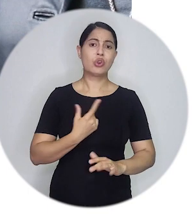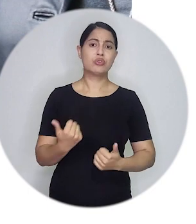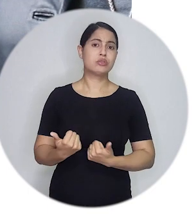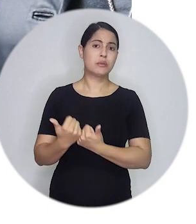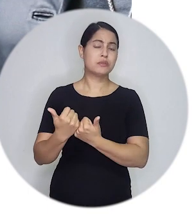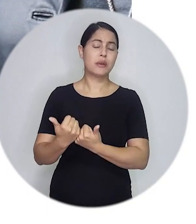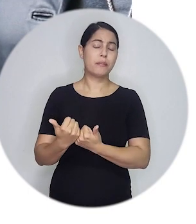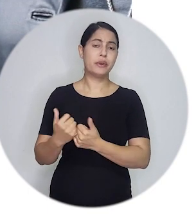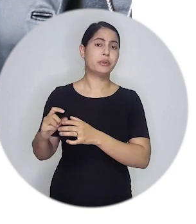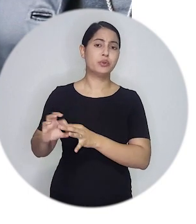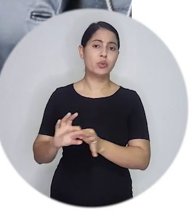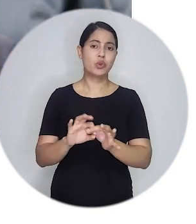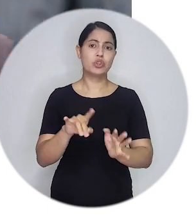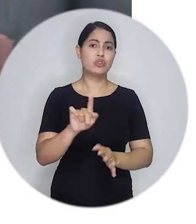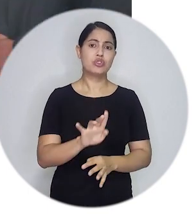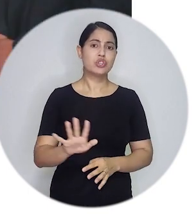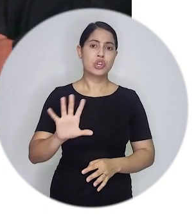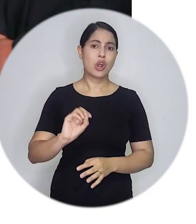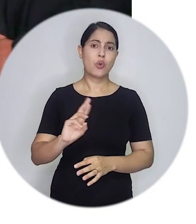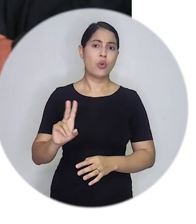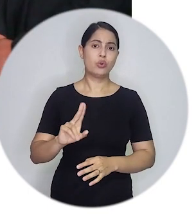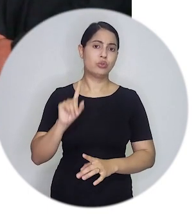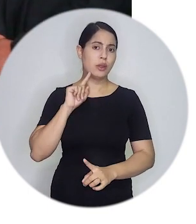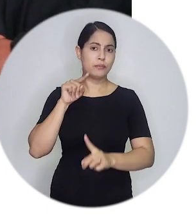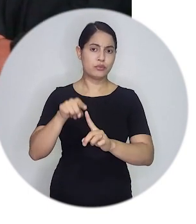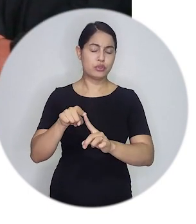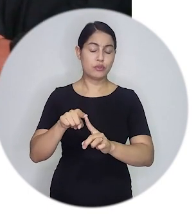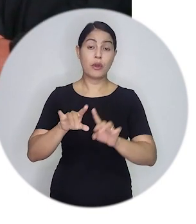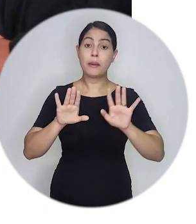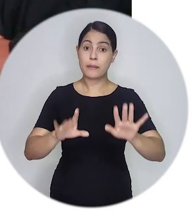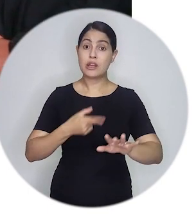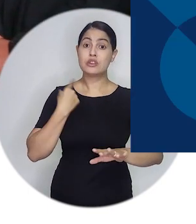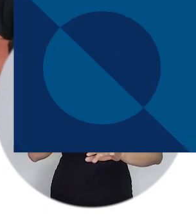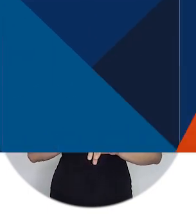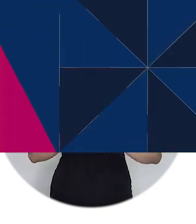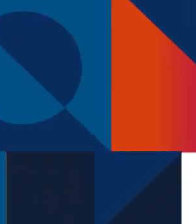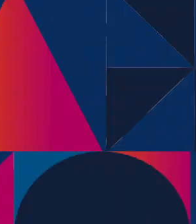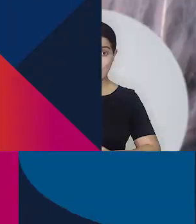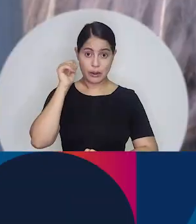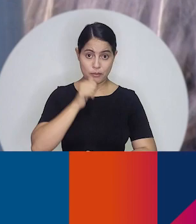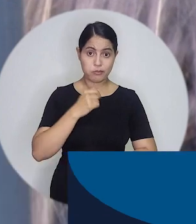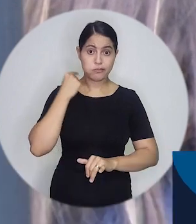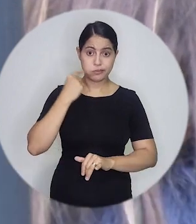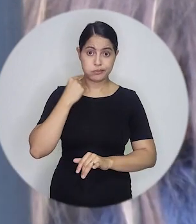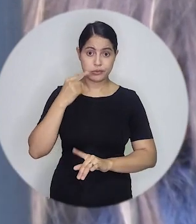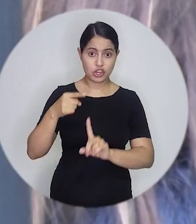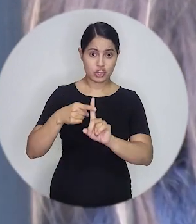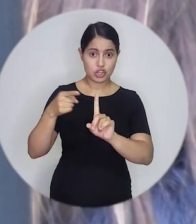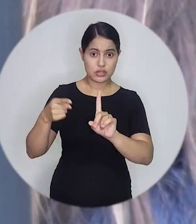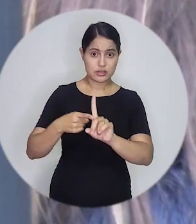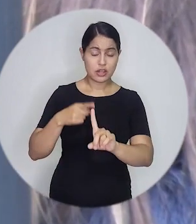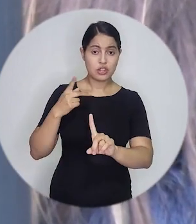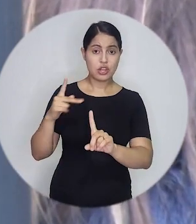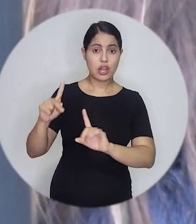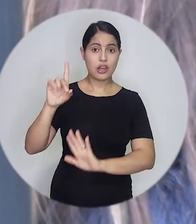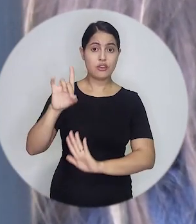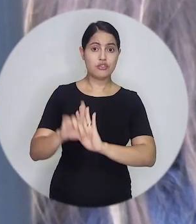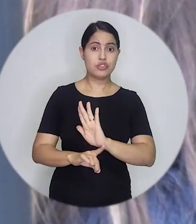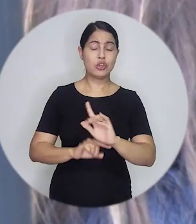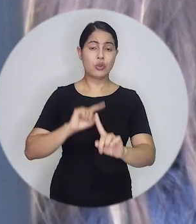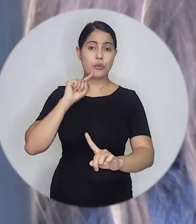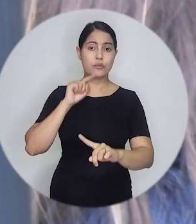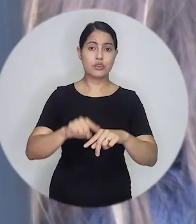um desagravo genérico nem desmotivado. A garantia do direito à advogada